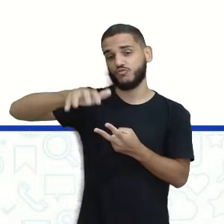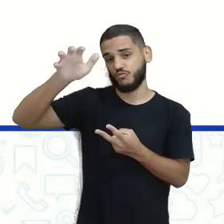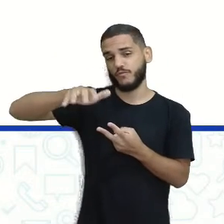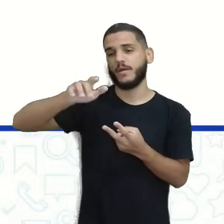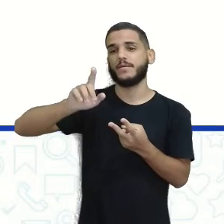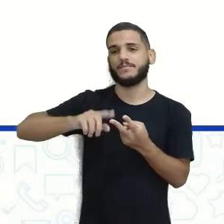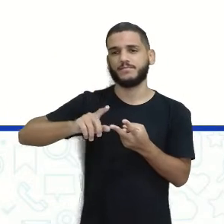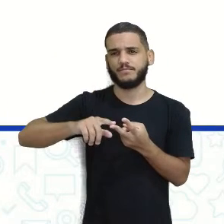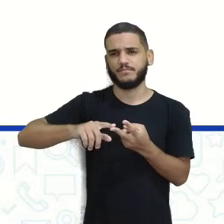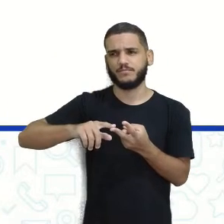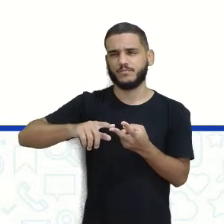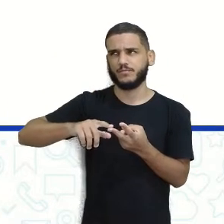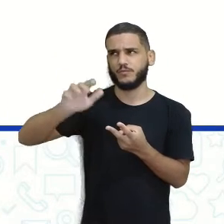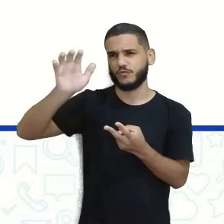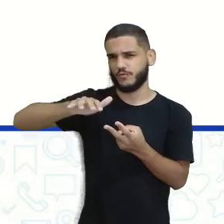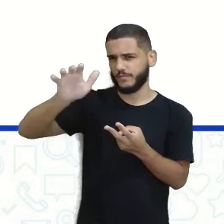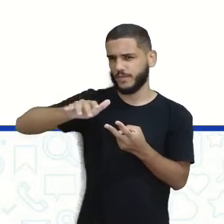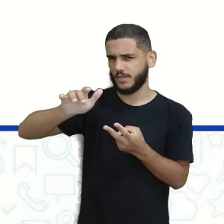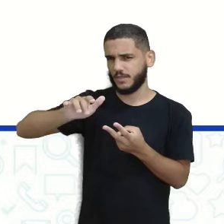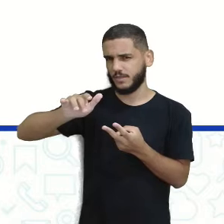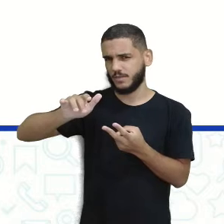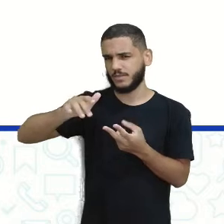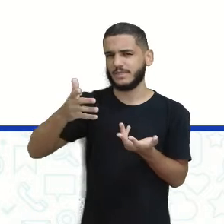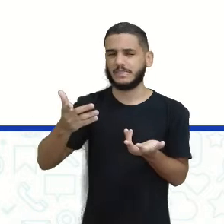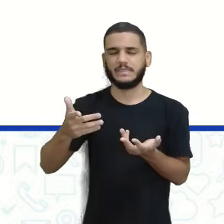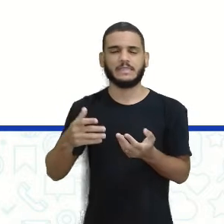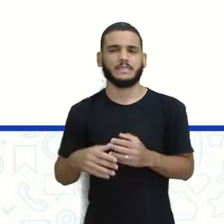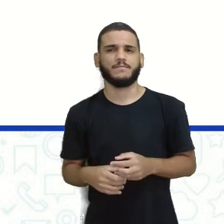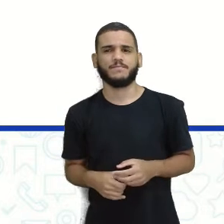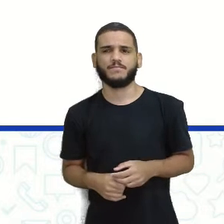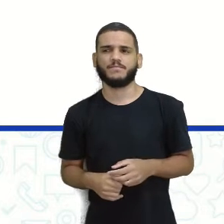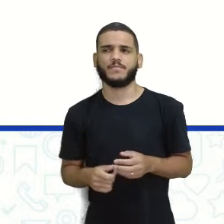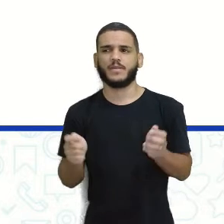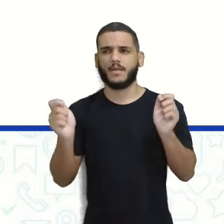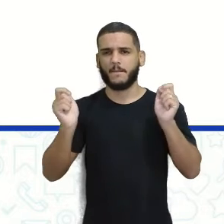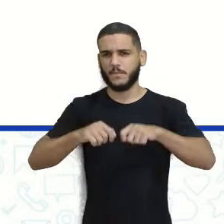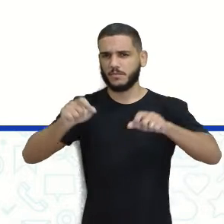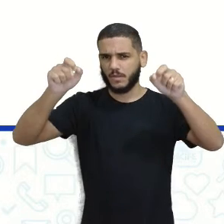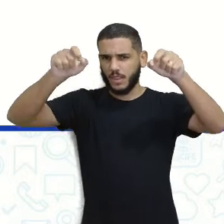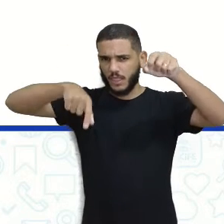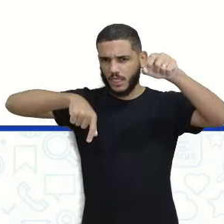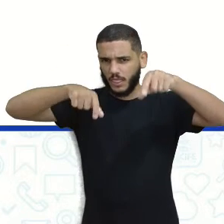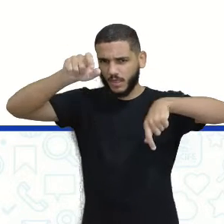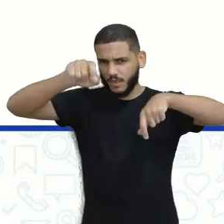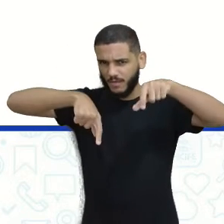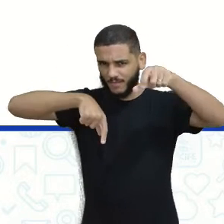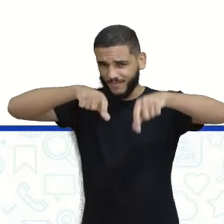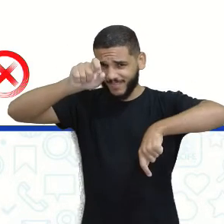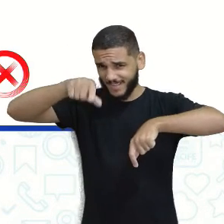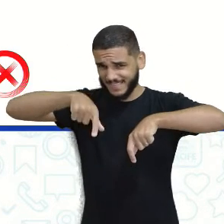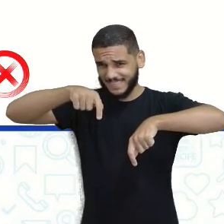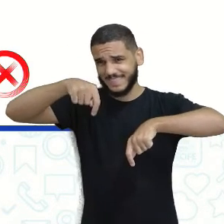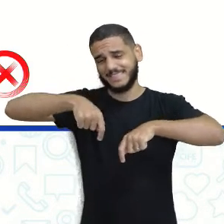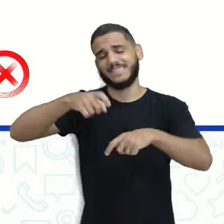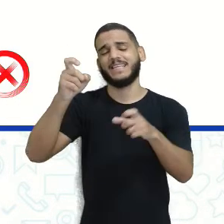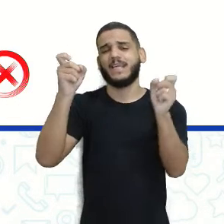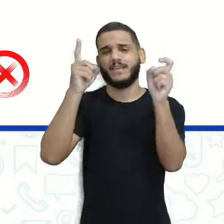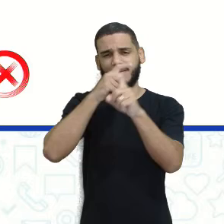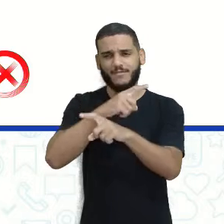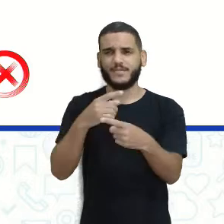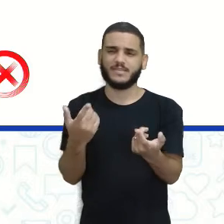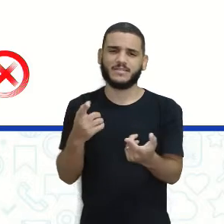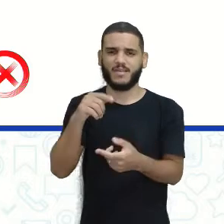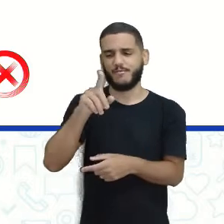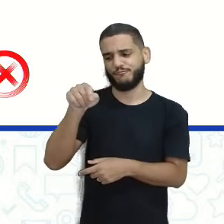chover. Será que tá chovendo, tá fazendo sol? Conta pra mim aí, hein? Pode nevar. Nevar aqui é difícil, hein? Então